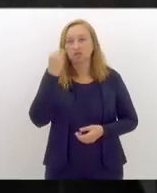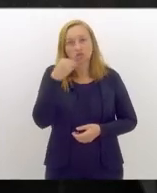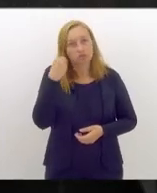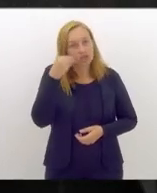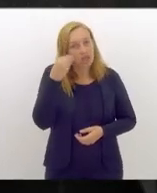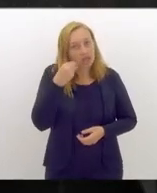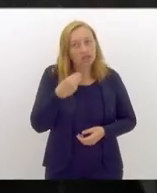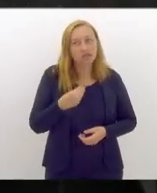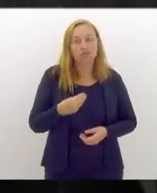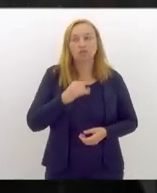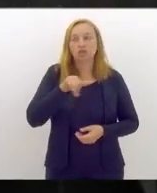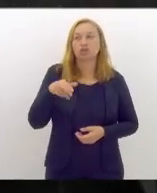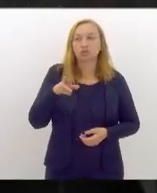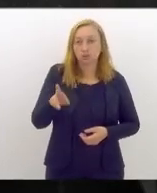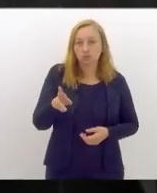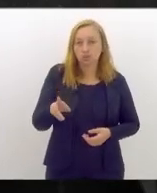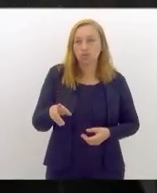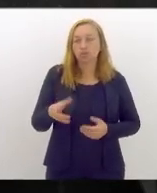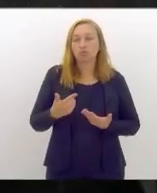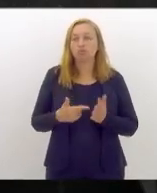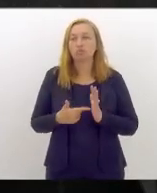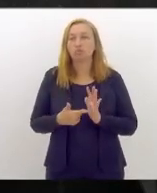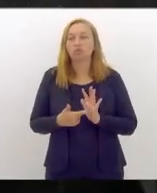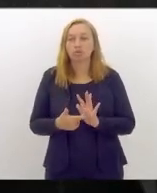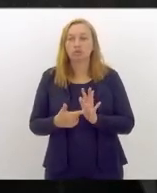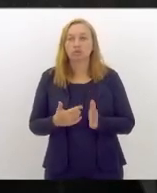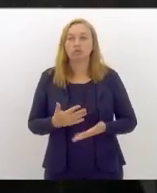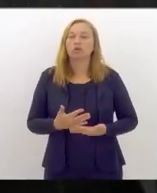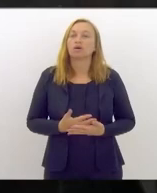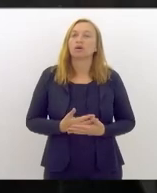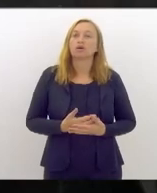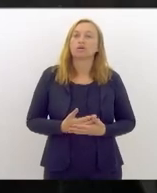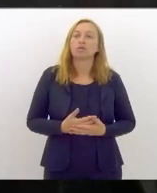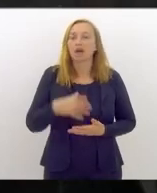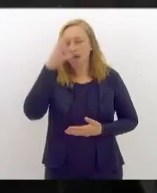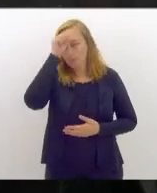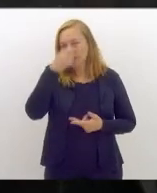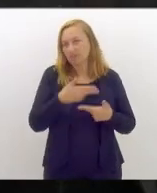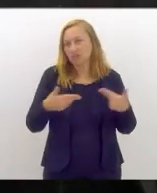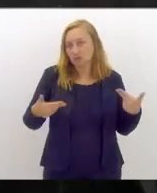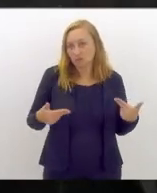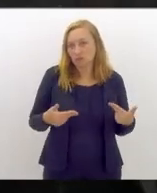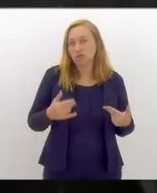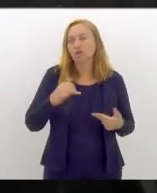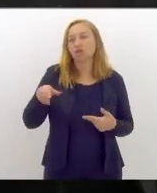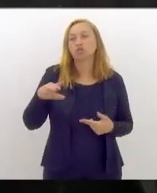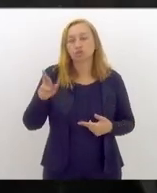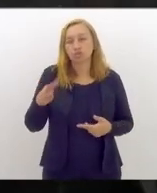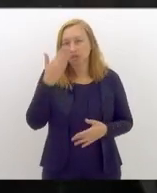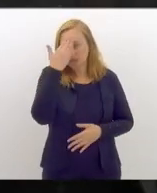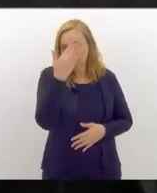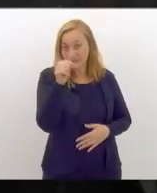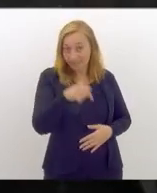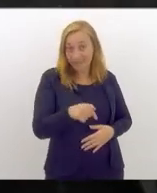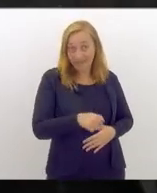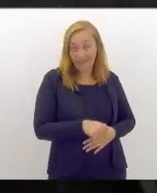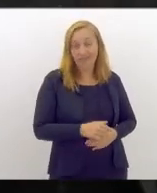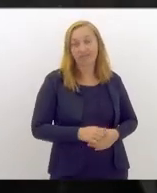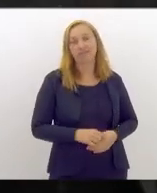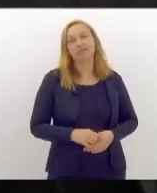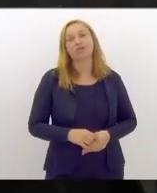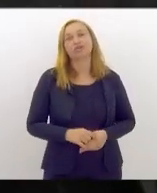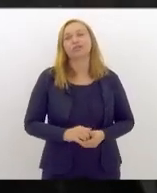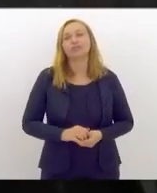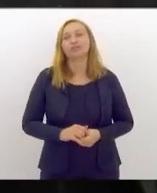que o júnior me proporcionou aprendi muitas coisas eu queria te agradecer aqui por